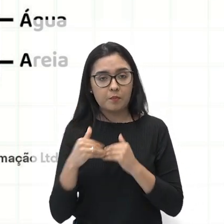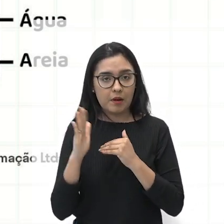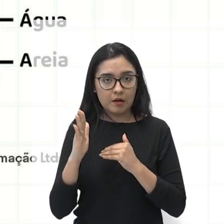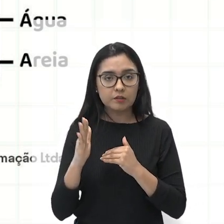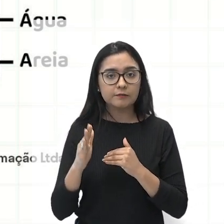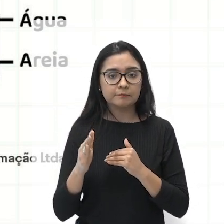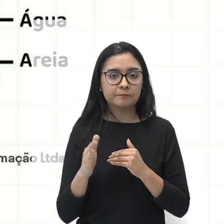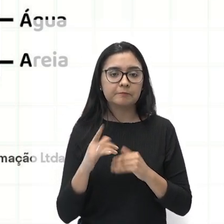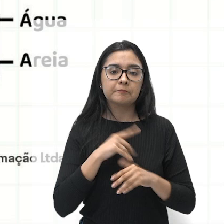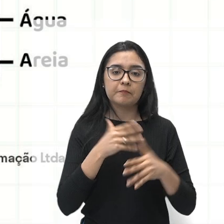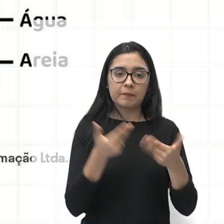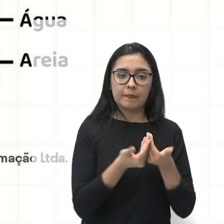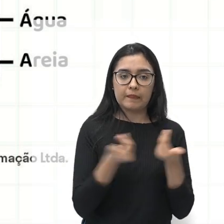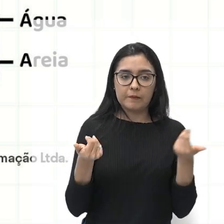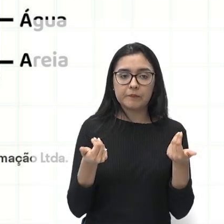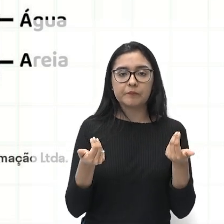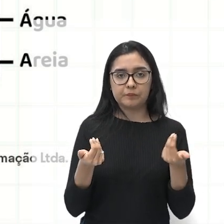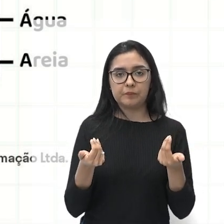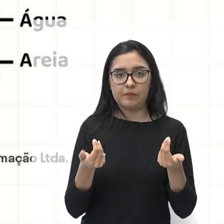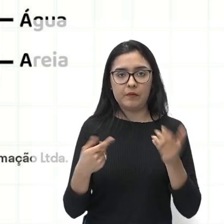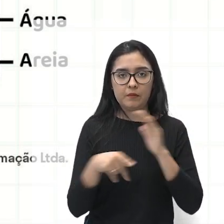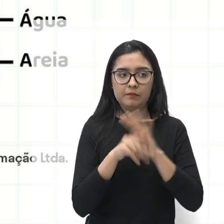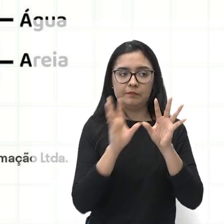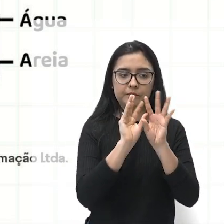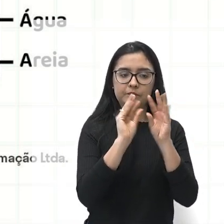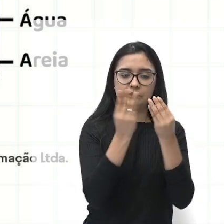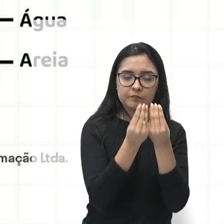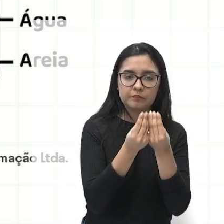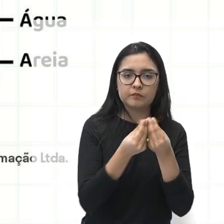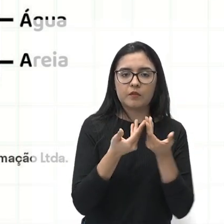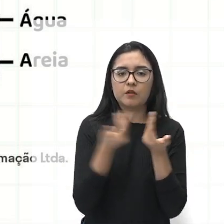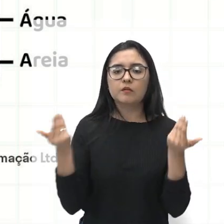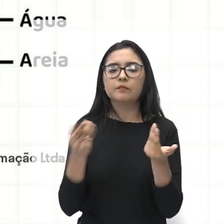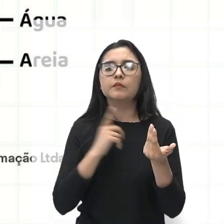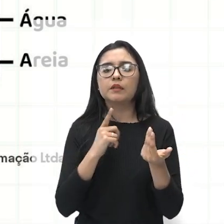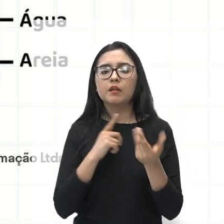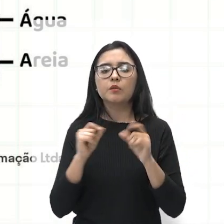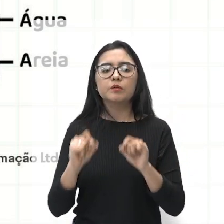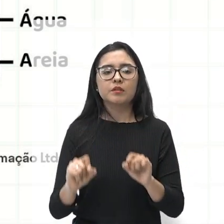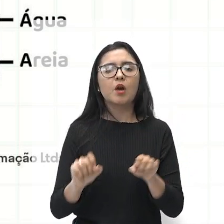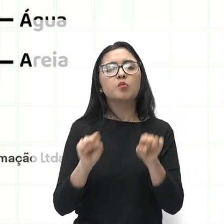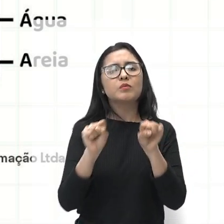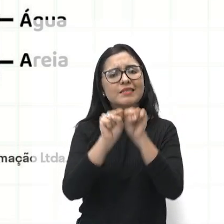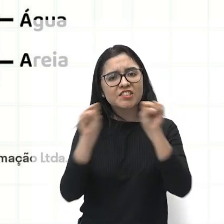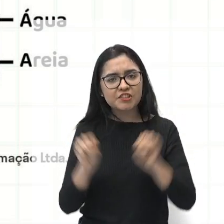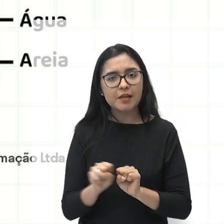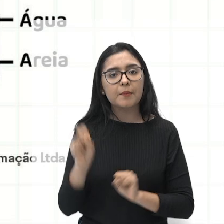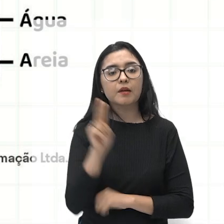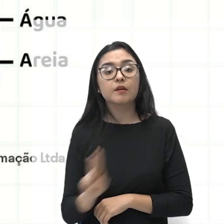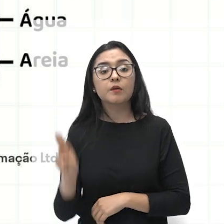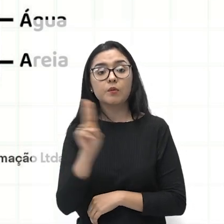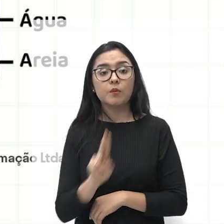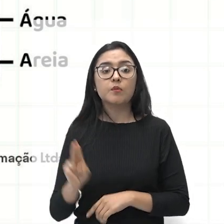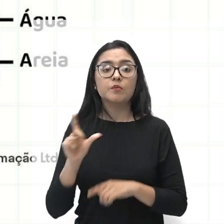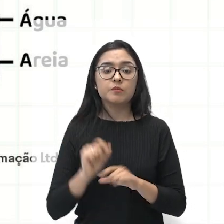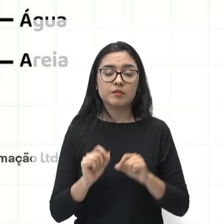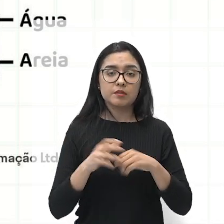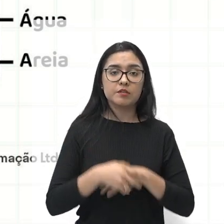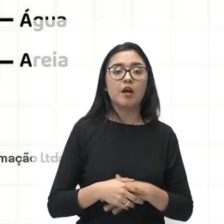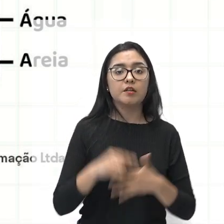fases. As separações delas, né, envolvem sistemas que utilizam o quê? As